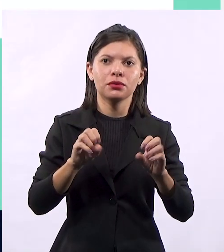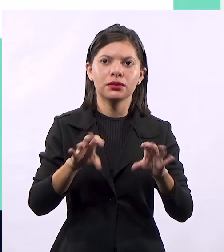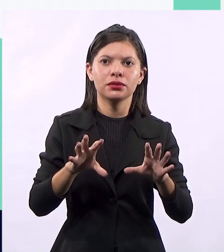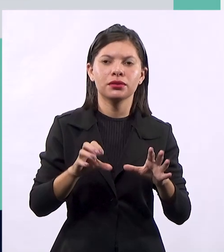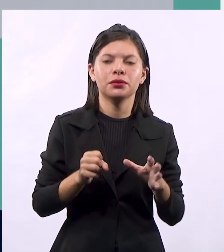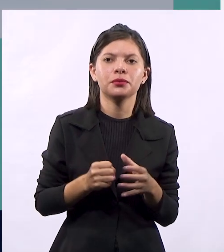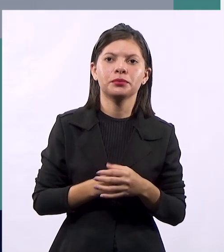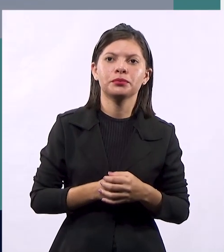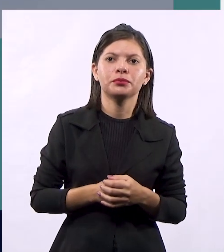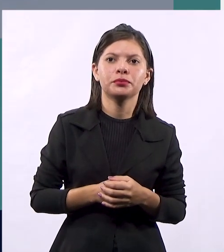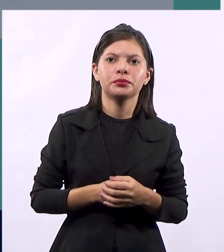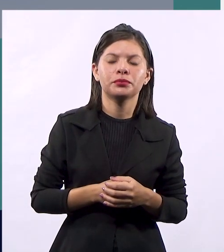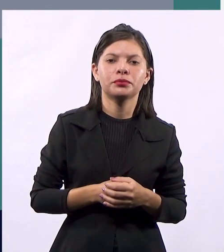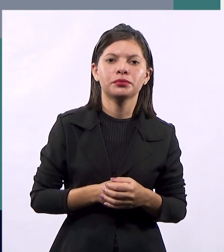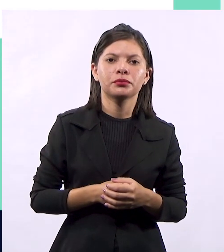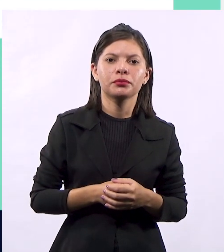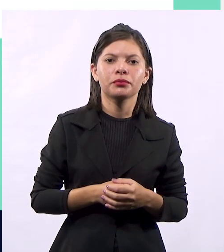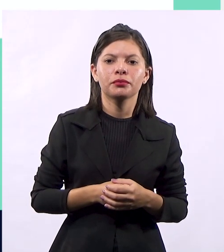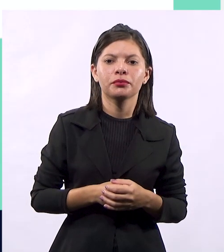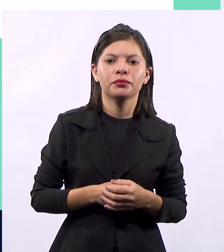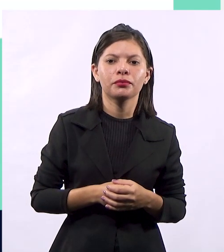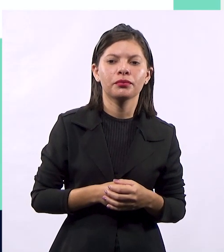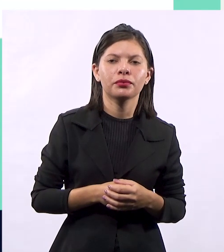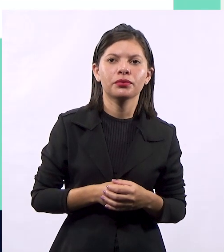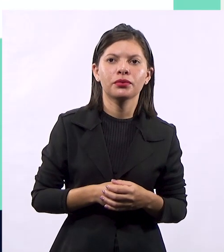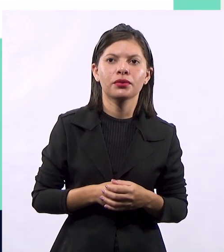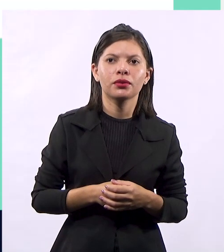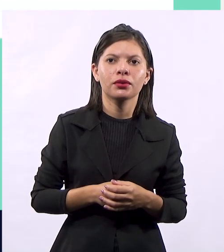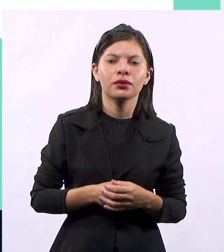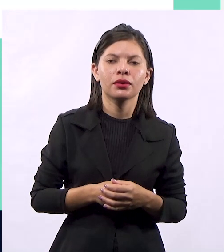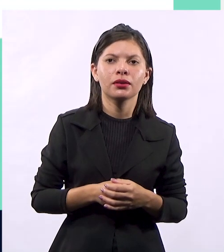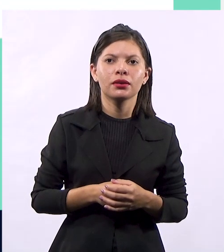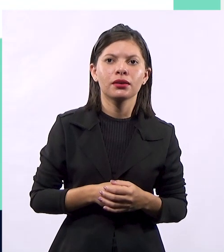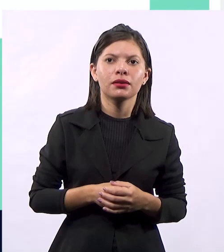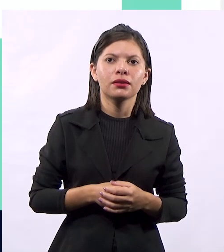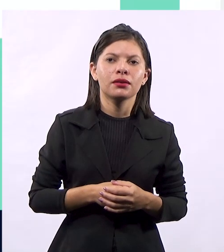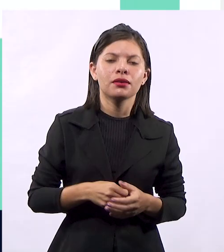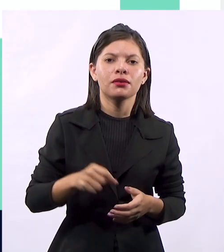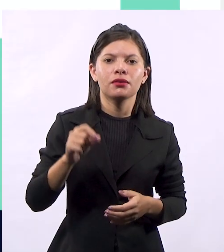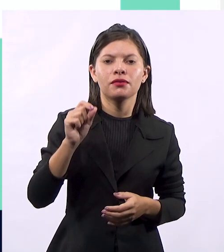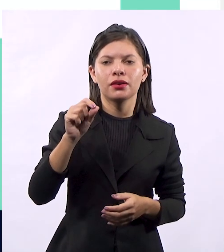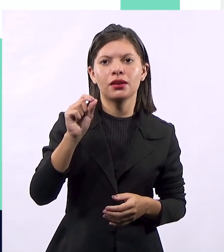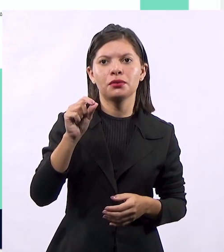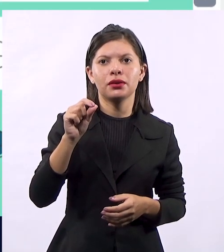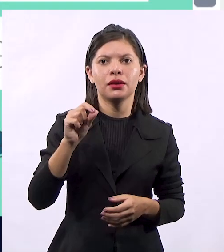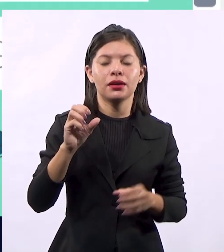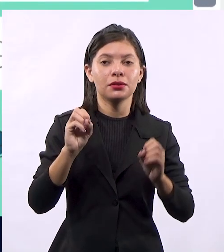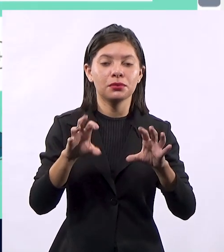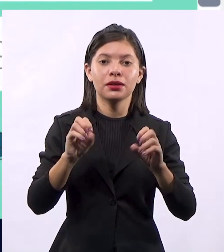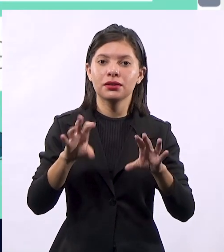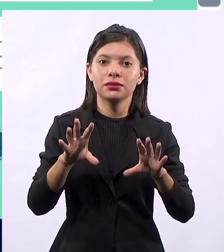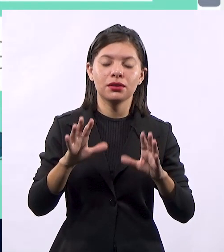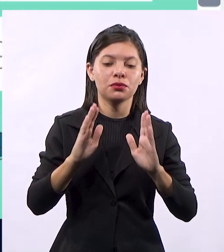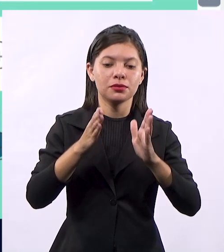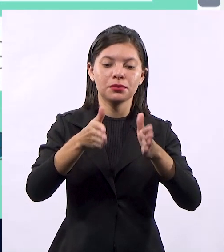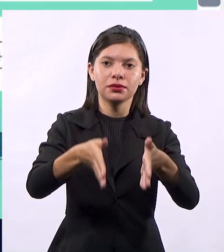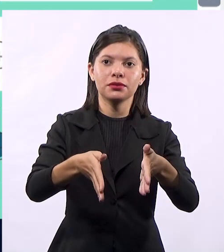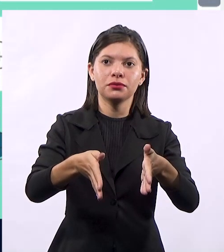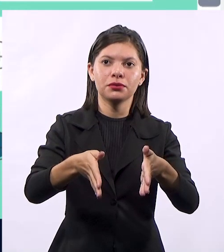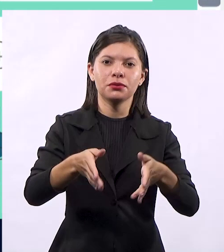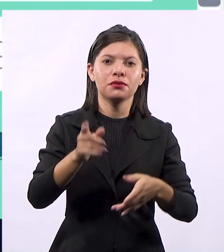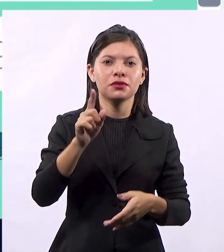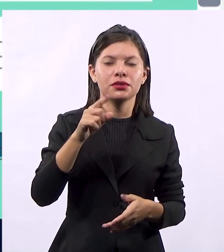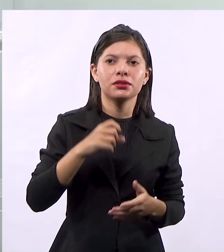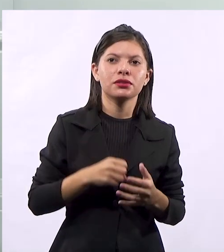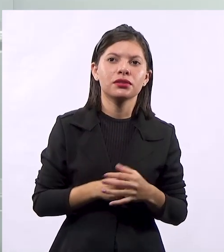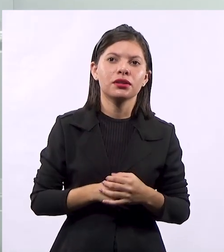Vou fechar aqui. Eu tenho o artigo 205. No artigo 205, é